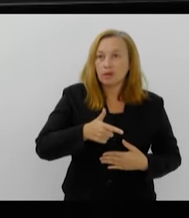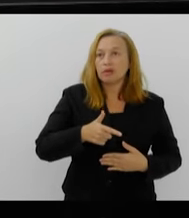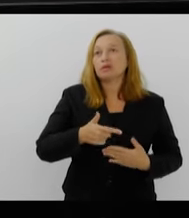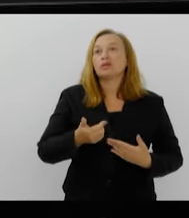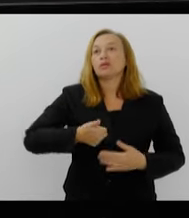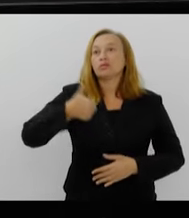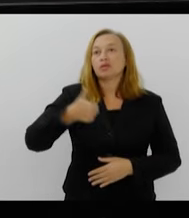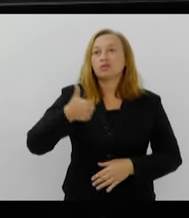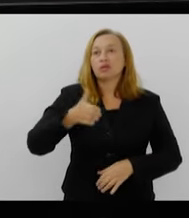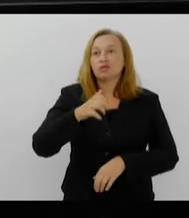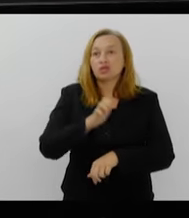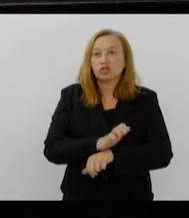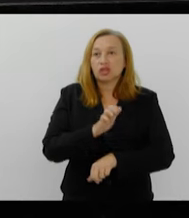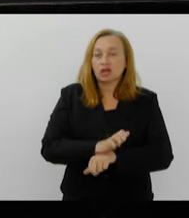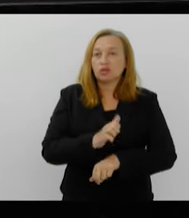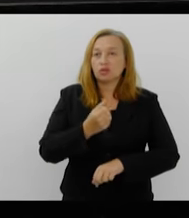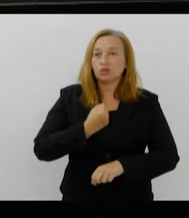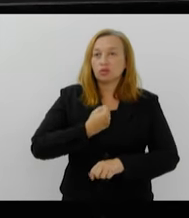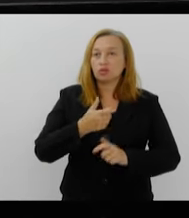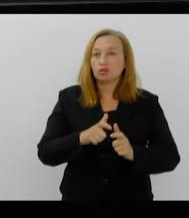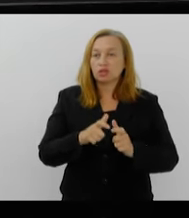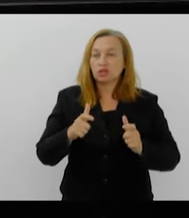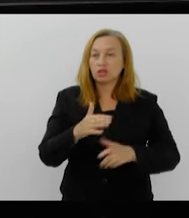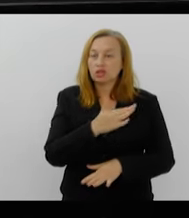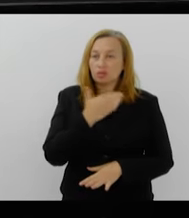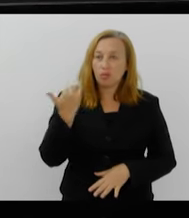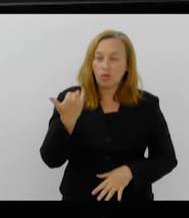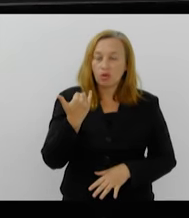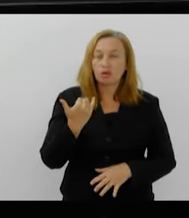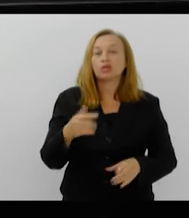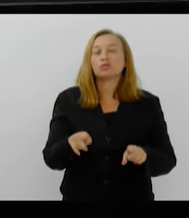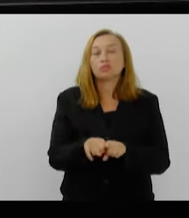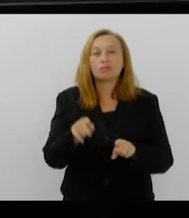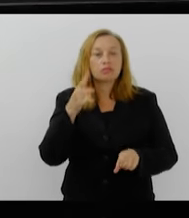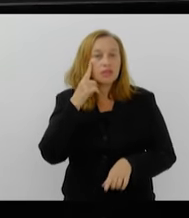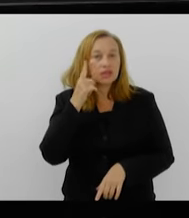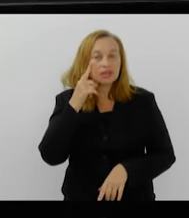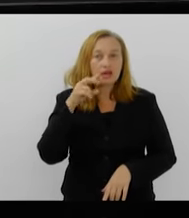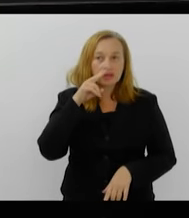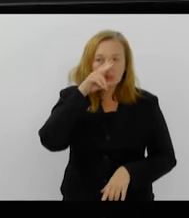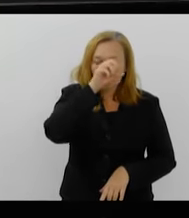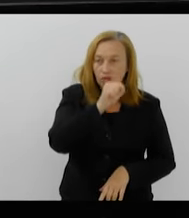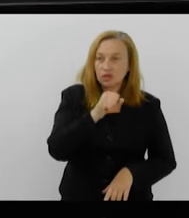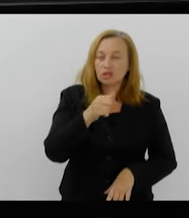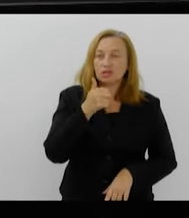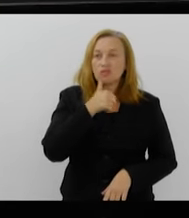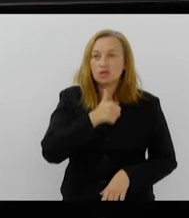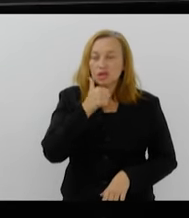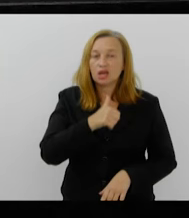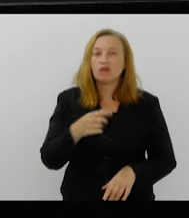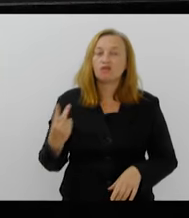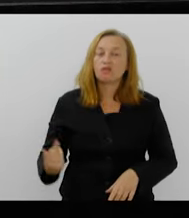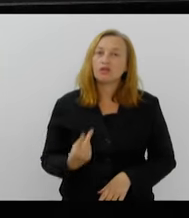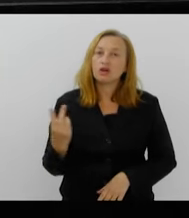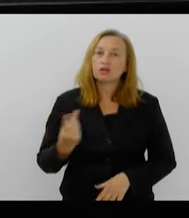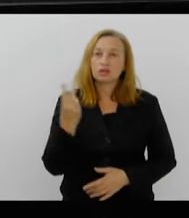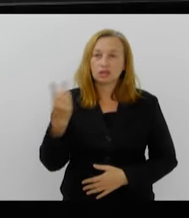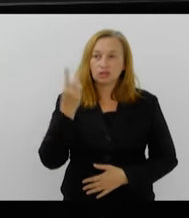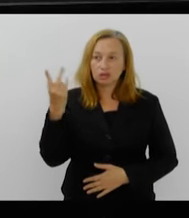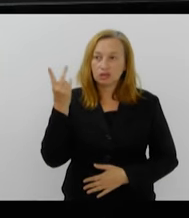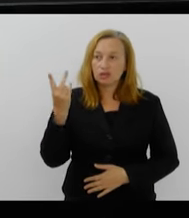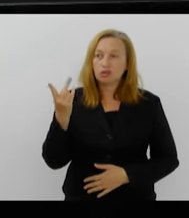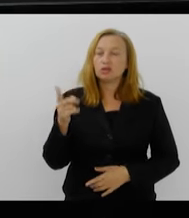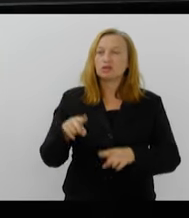Estado com o maior número de óbitos, pensar no fortalecimento das mulheres, valorização